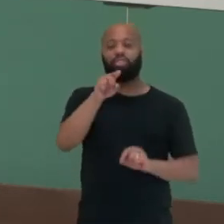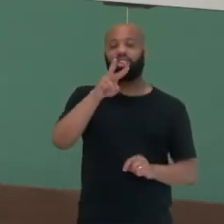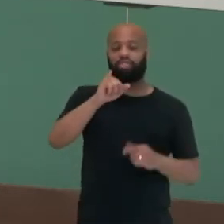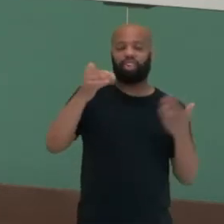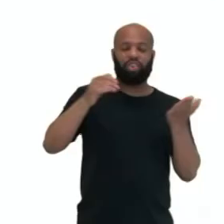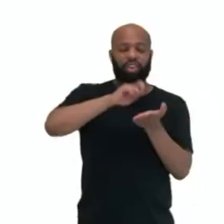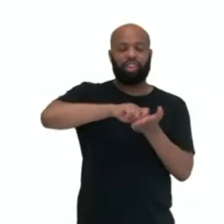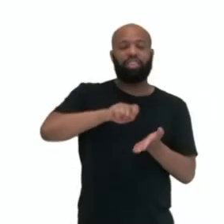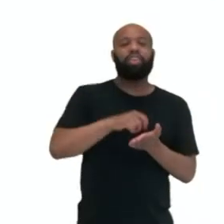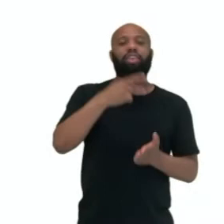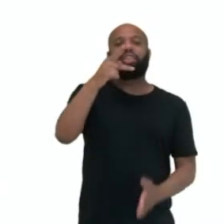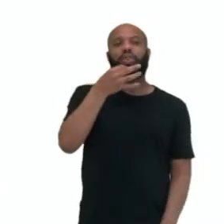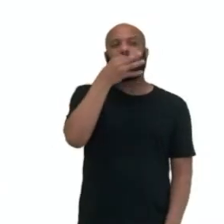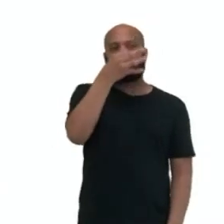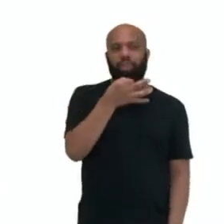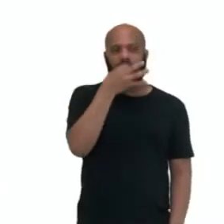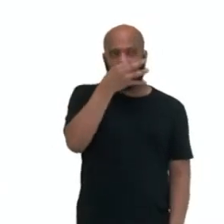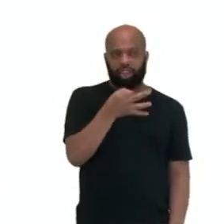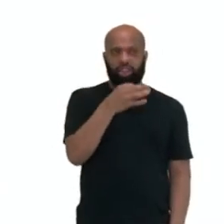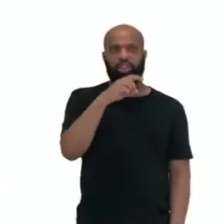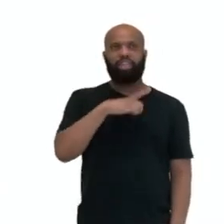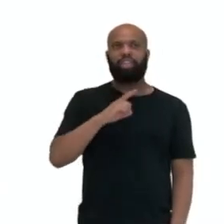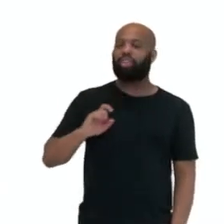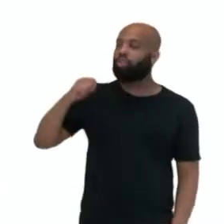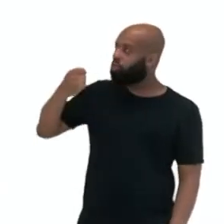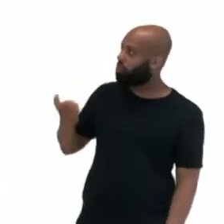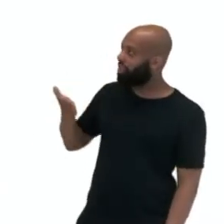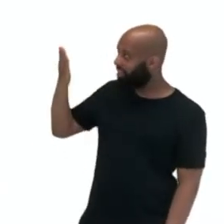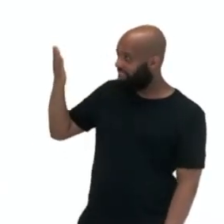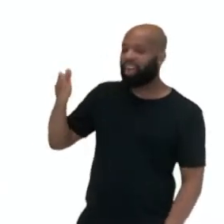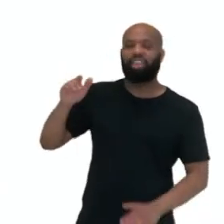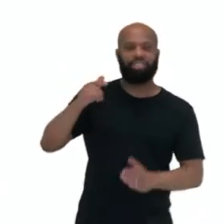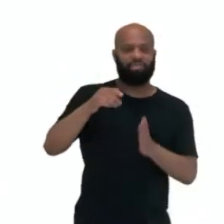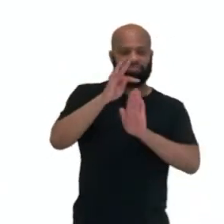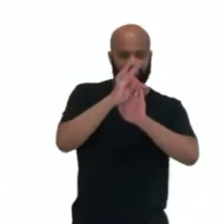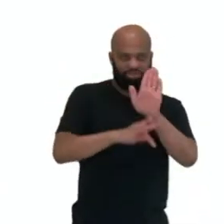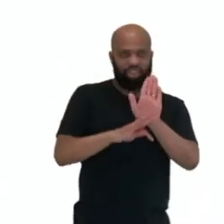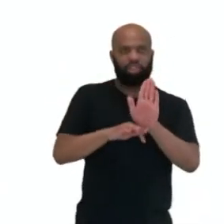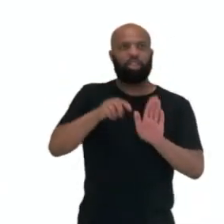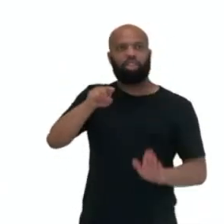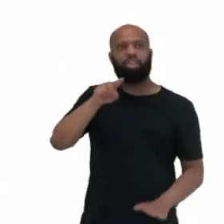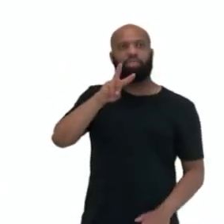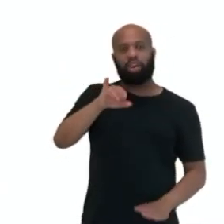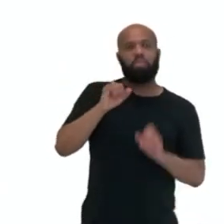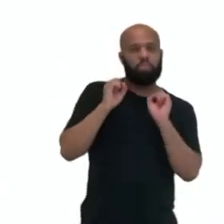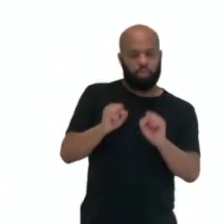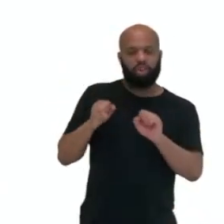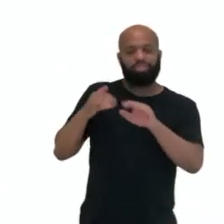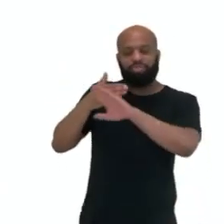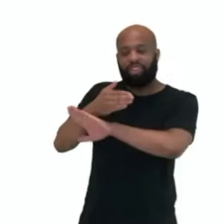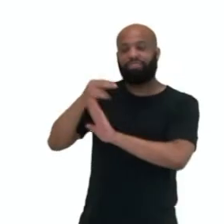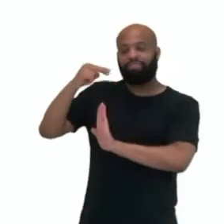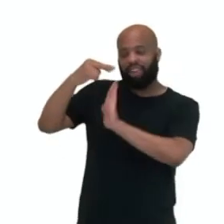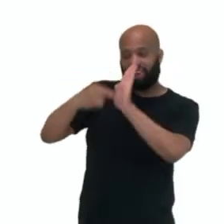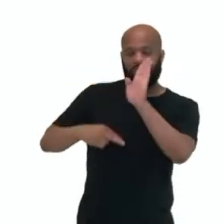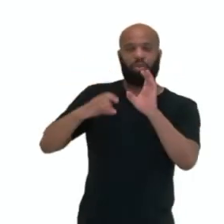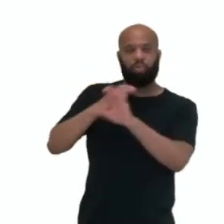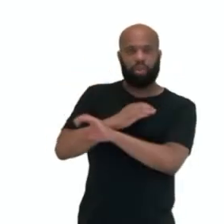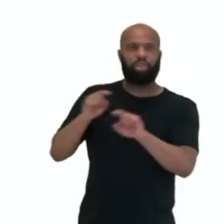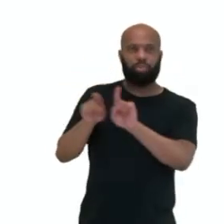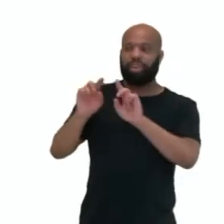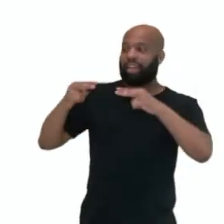vocês darem uma opinião, né, acerca desse recorte da reportagem acima, e se preferir vocês conferirem na